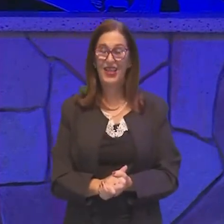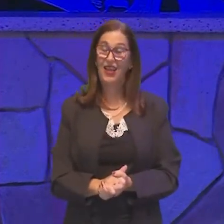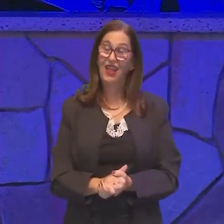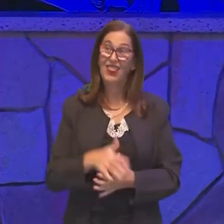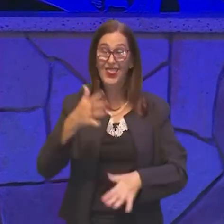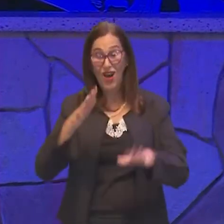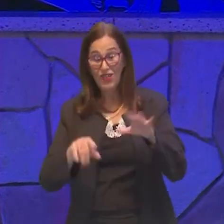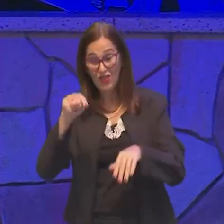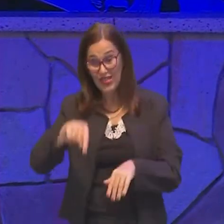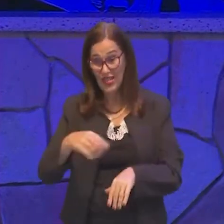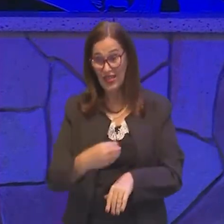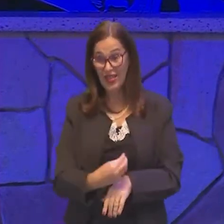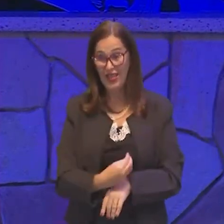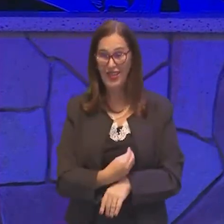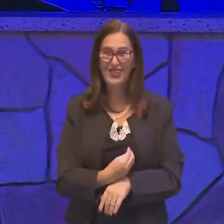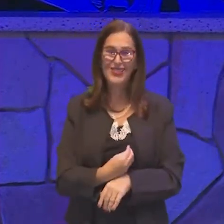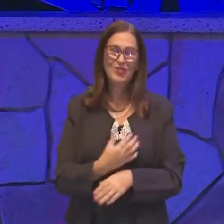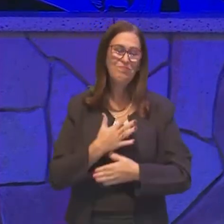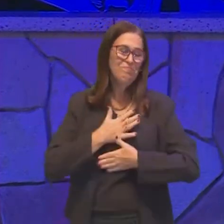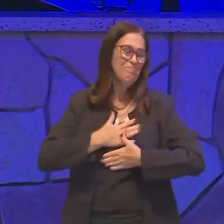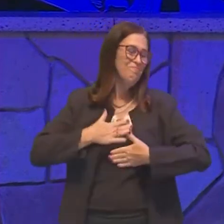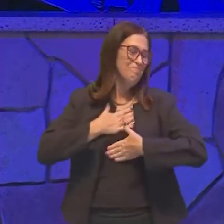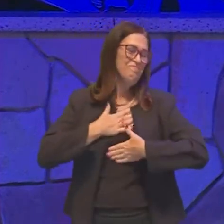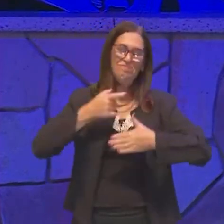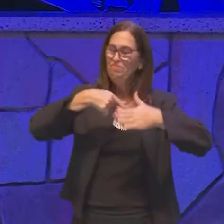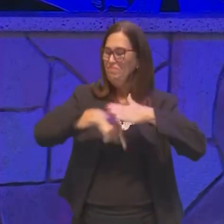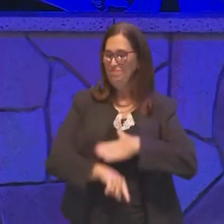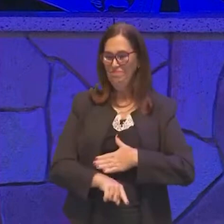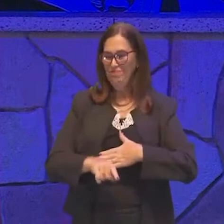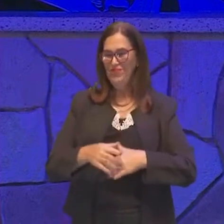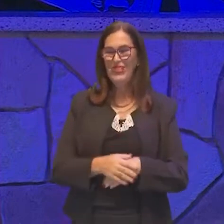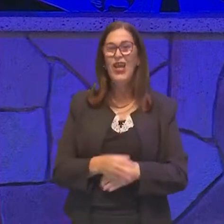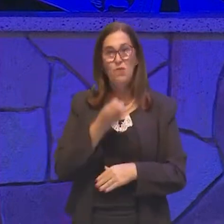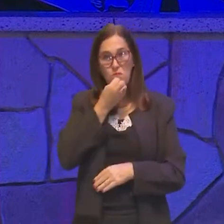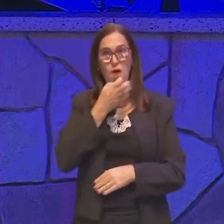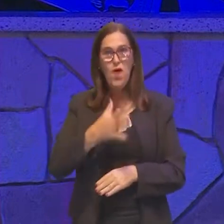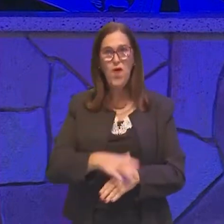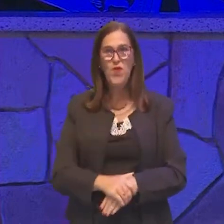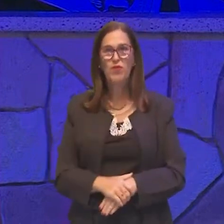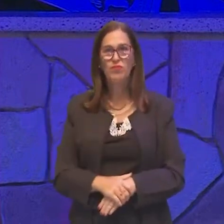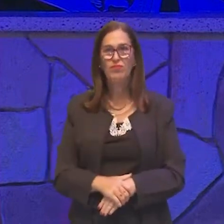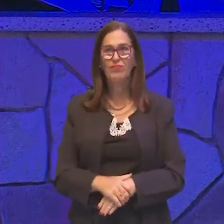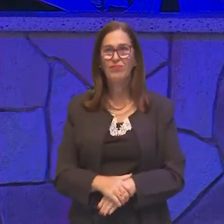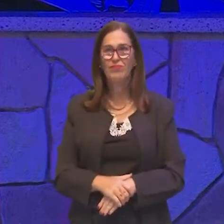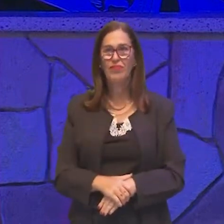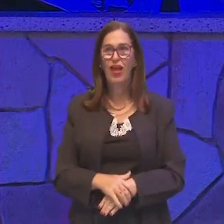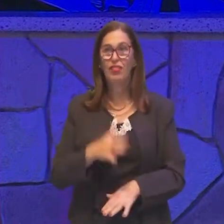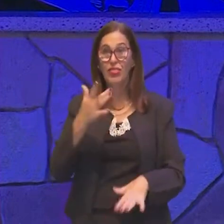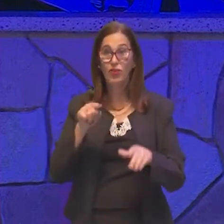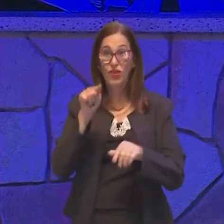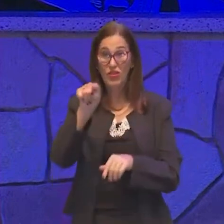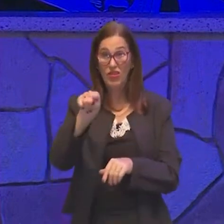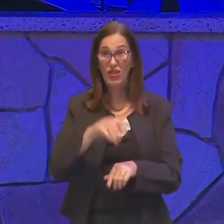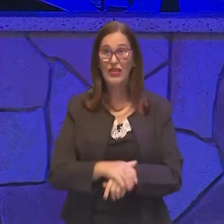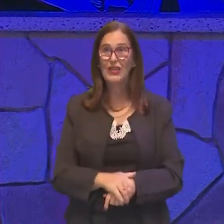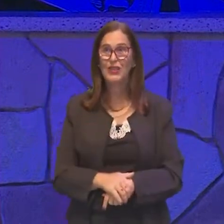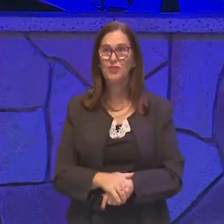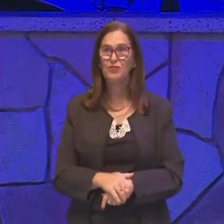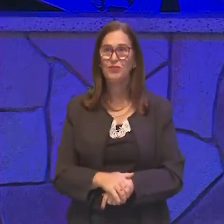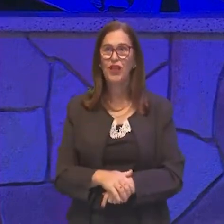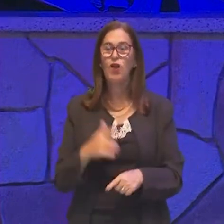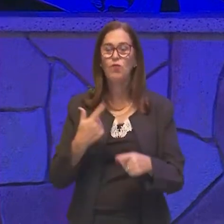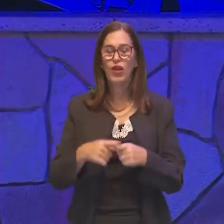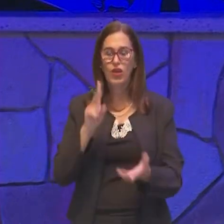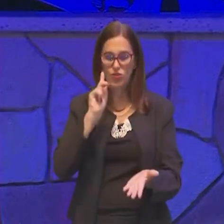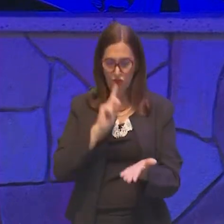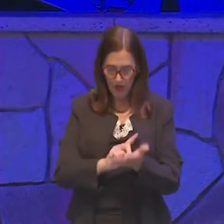Talvez você esteja aqui com uma satisfação imensa por estar aqui. Isso é muito bom. Talvez você esteja aqui porque de